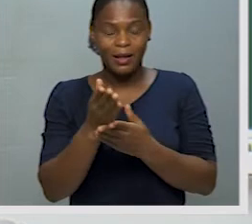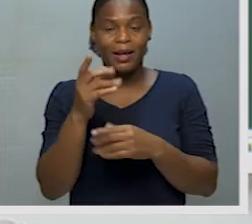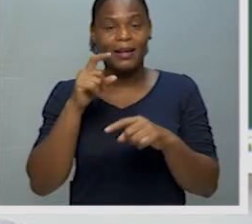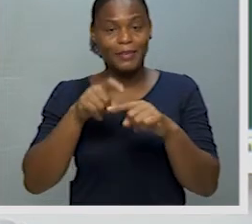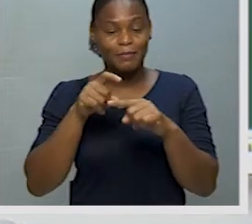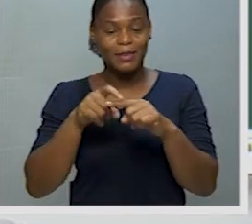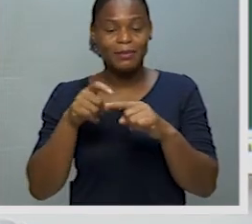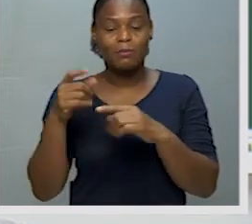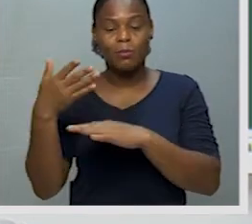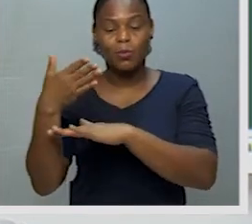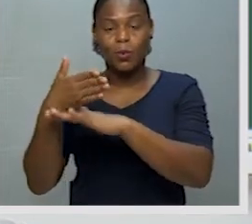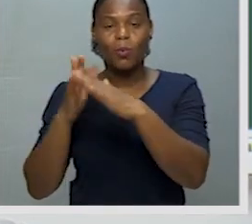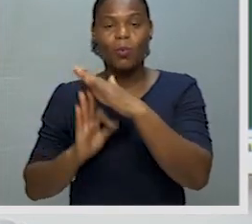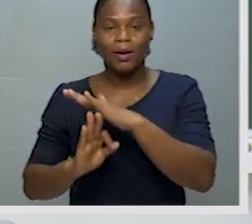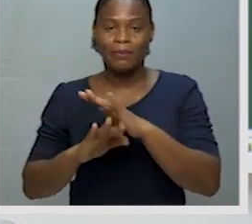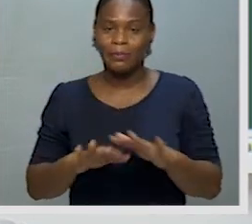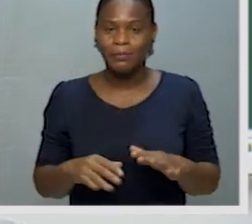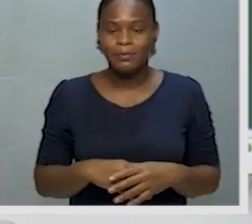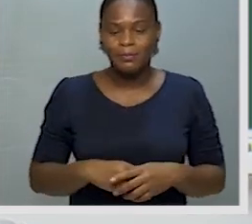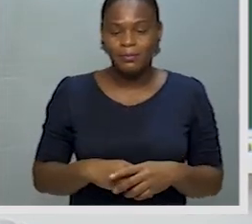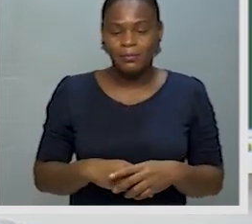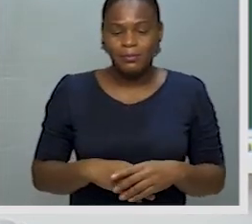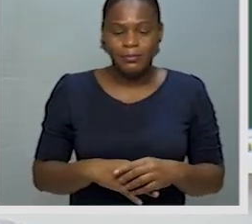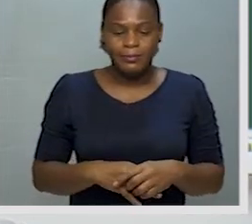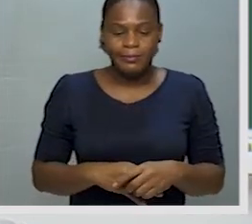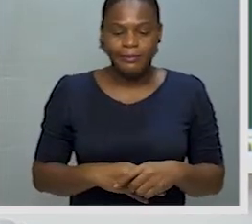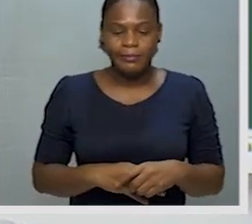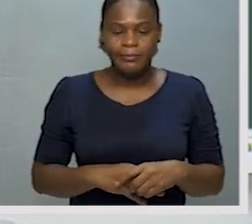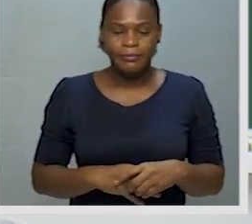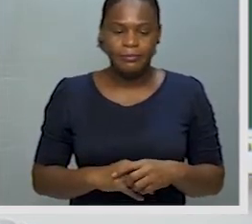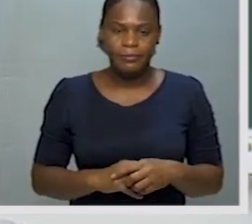continuar a dividir por 1/4.